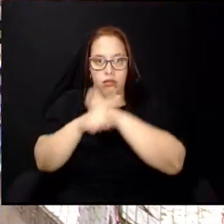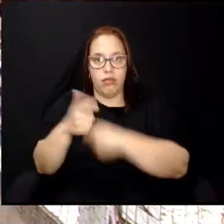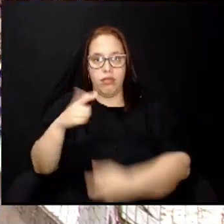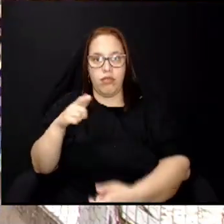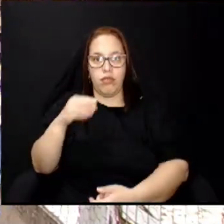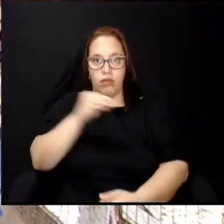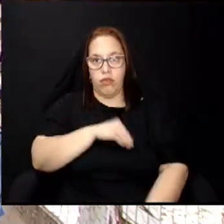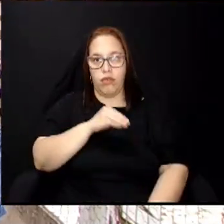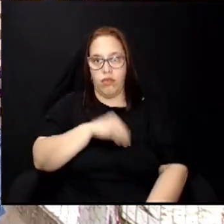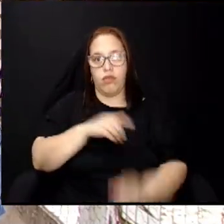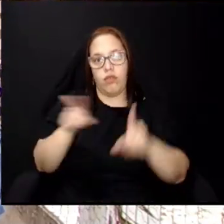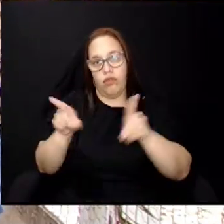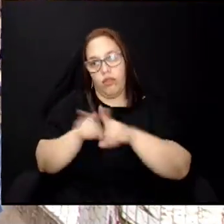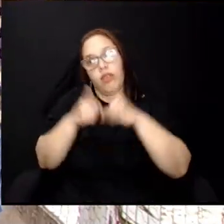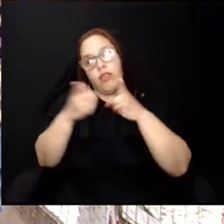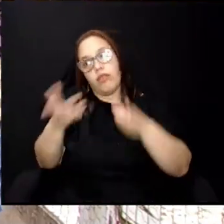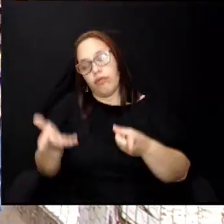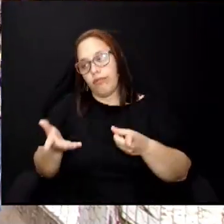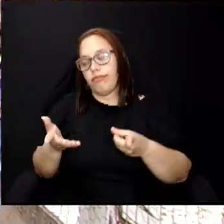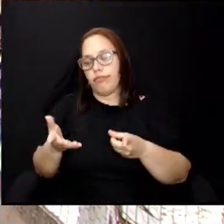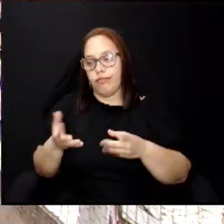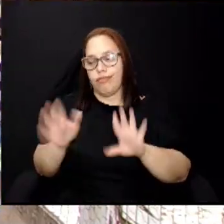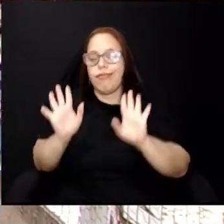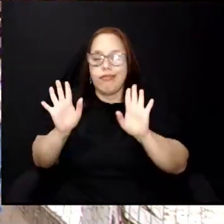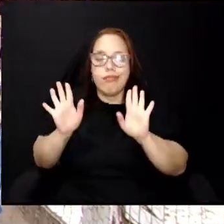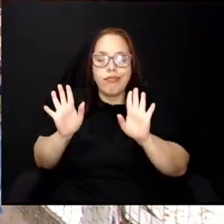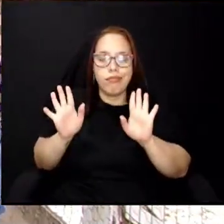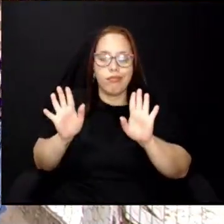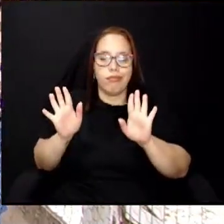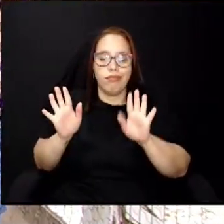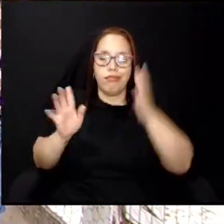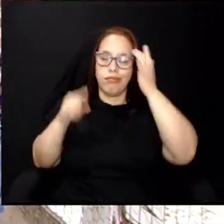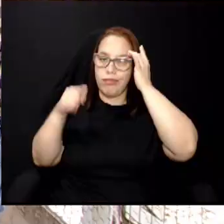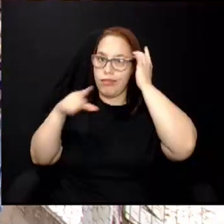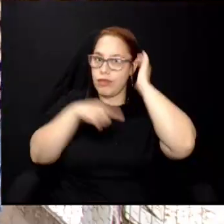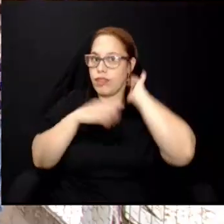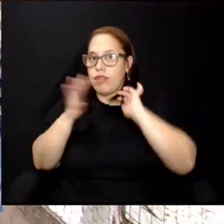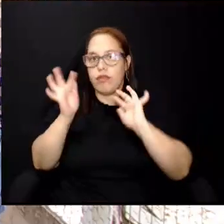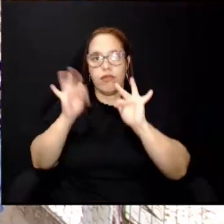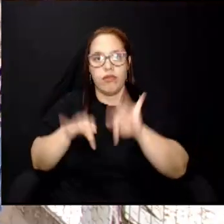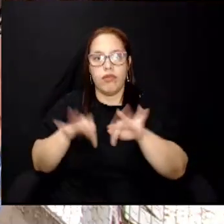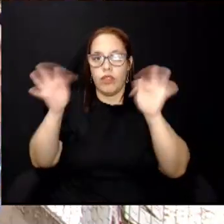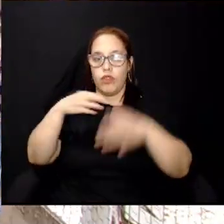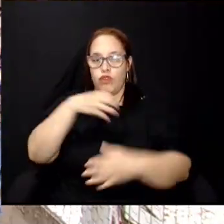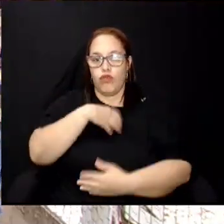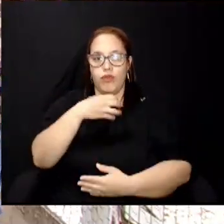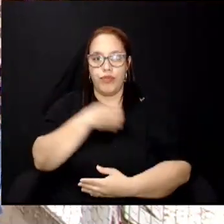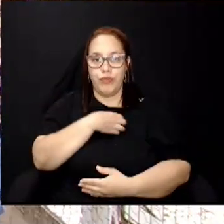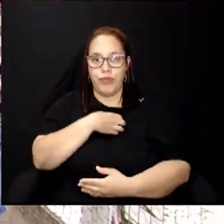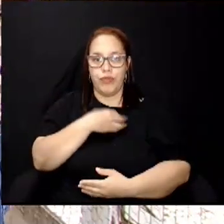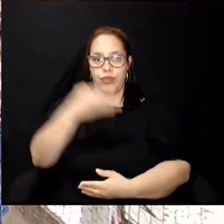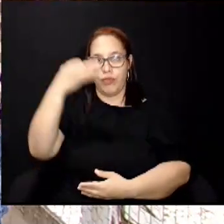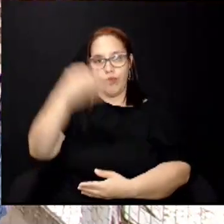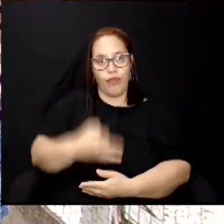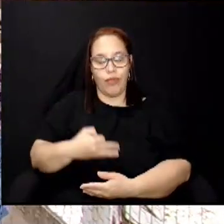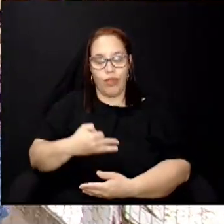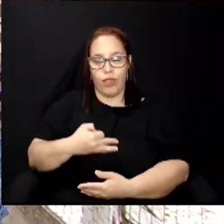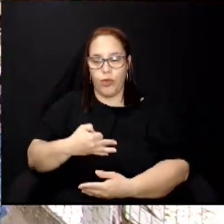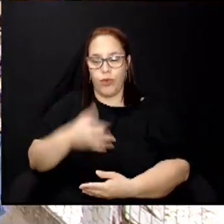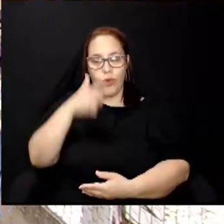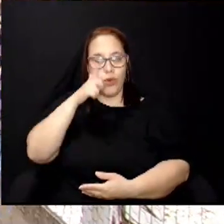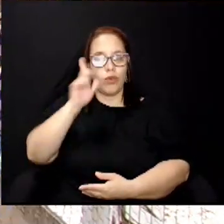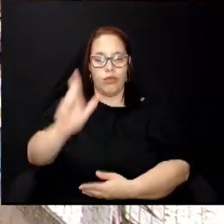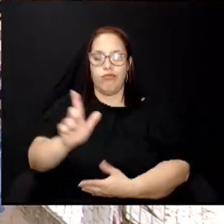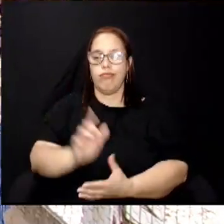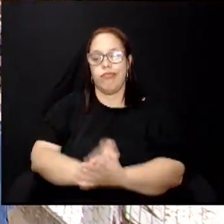às vezes gostaria de ter, enfim, mas... você termina o seu dia com um sentimento de dever cumprido e esse é o